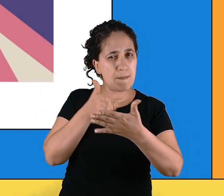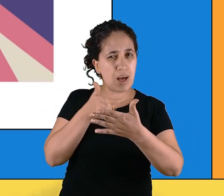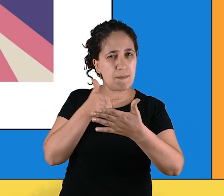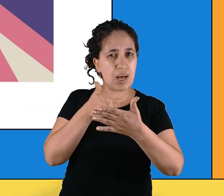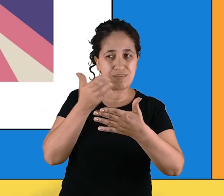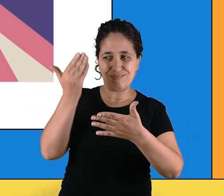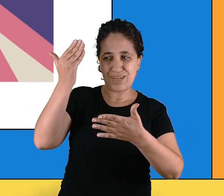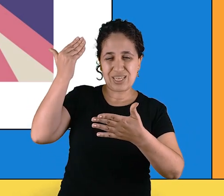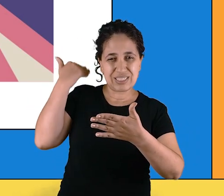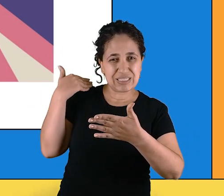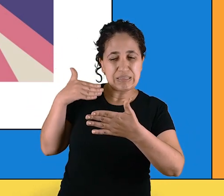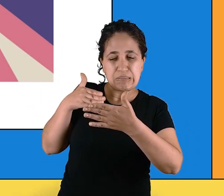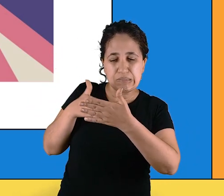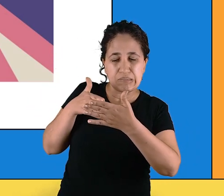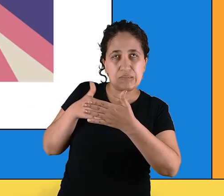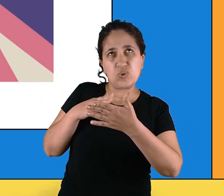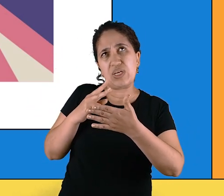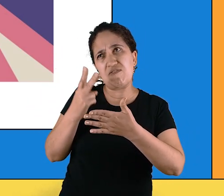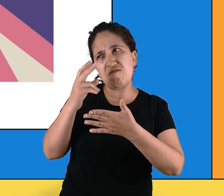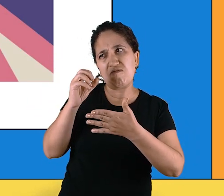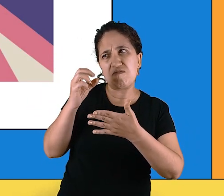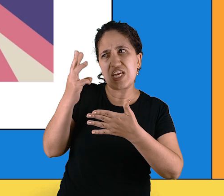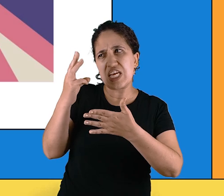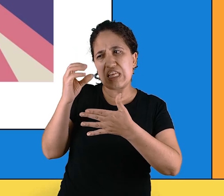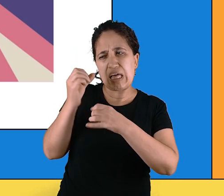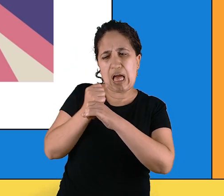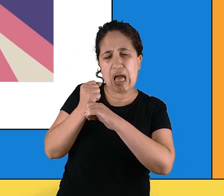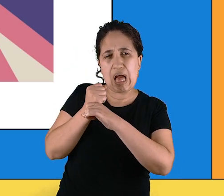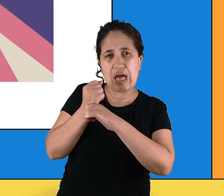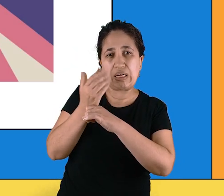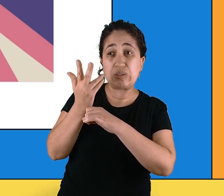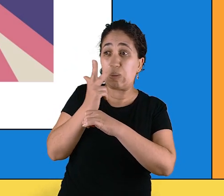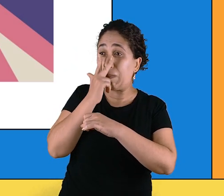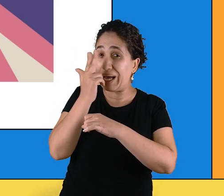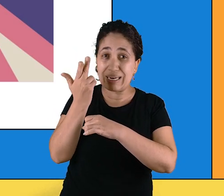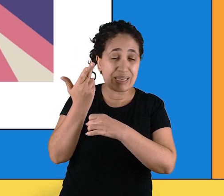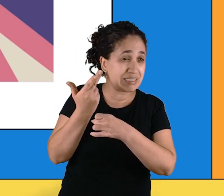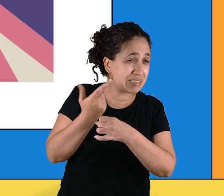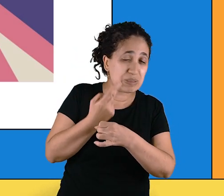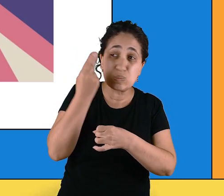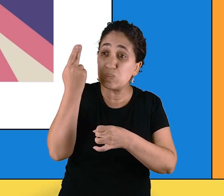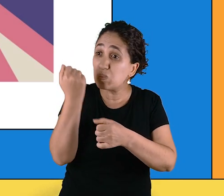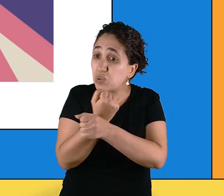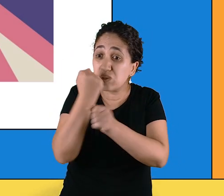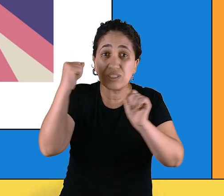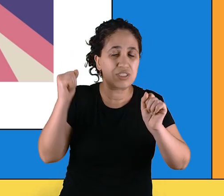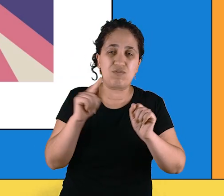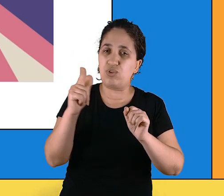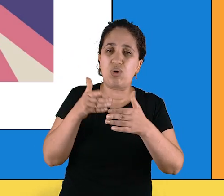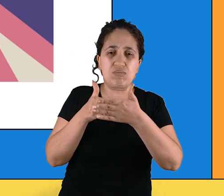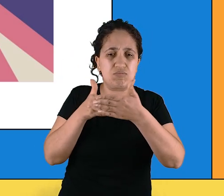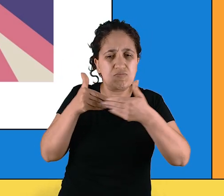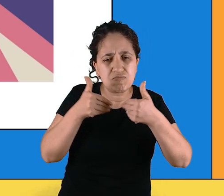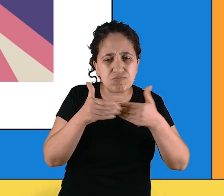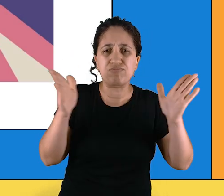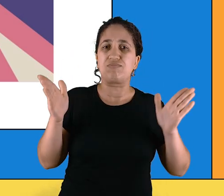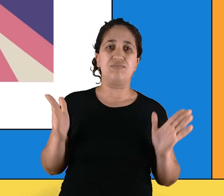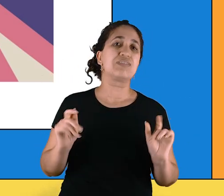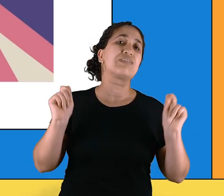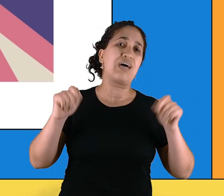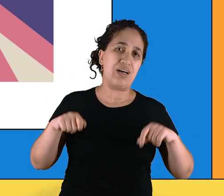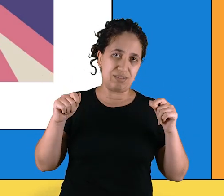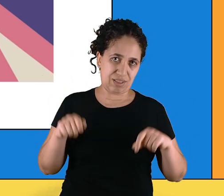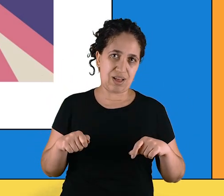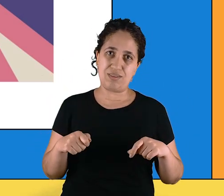barreiras que talvez no passado próximo, de 20, 30 anos atrás, pareciam ser indissociáveis, hoje a gente vê que não fazem